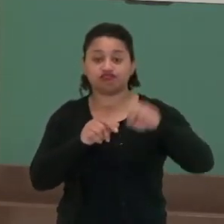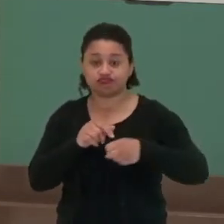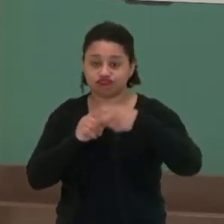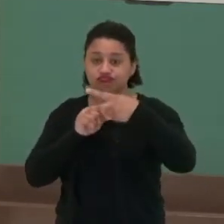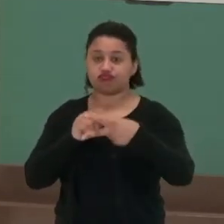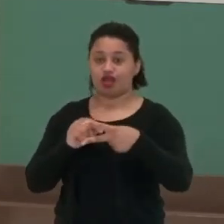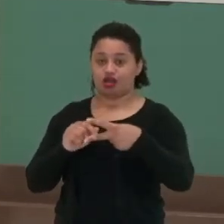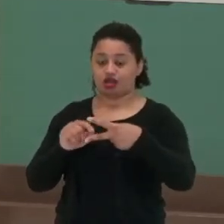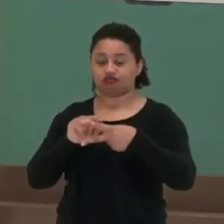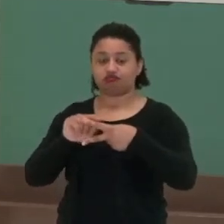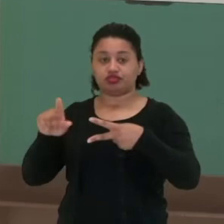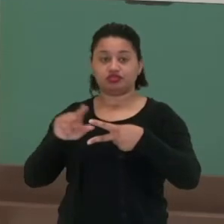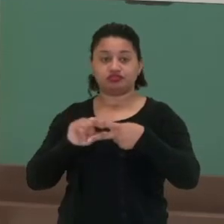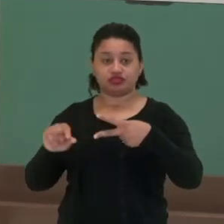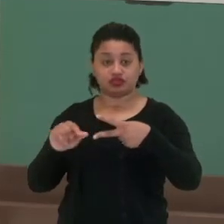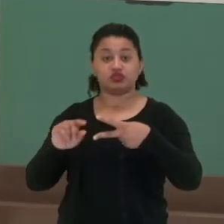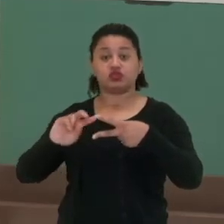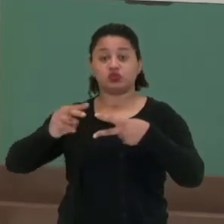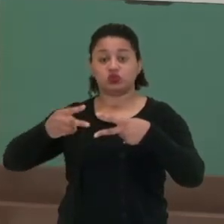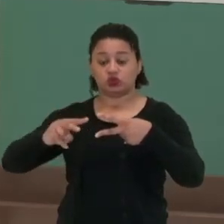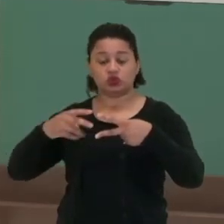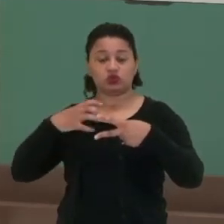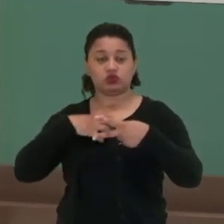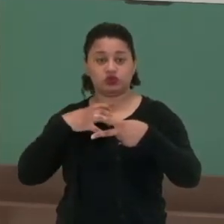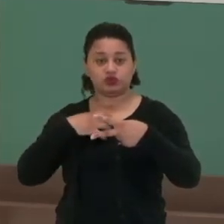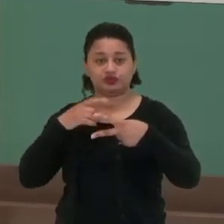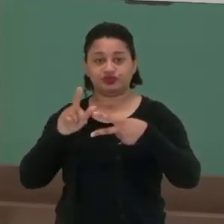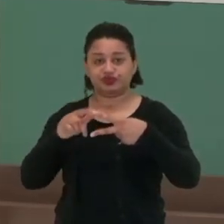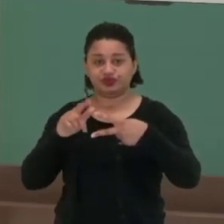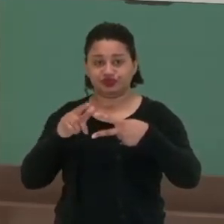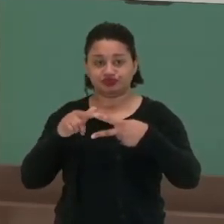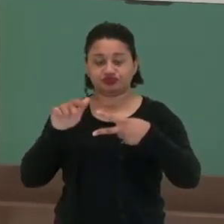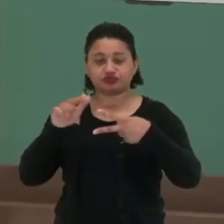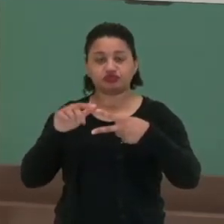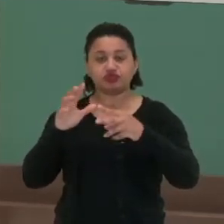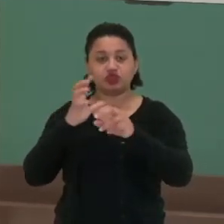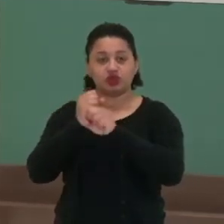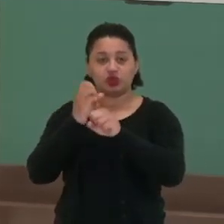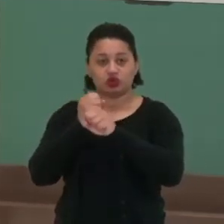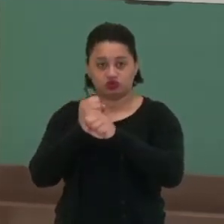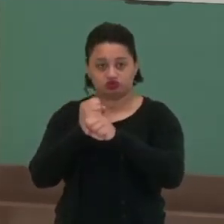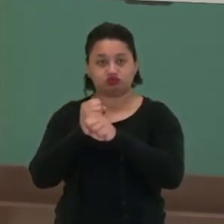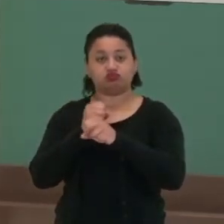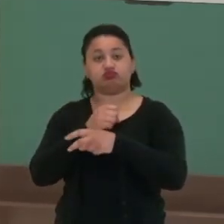2, porque o periférico é dividido em duas partes. Somático,